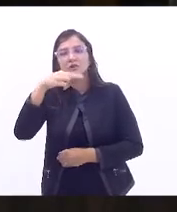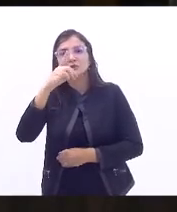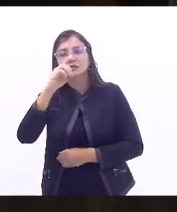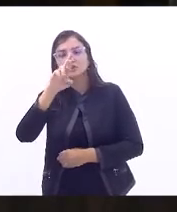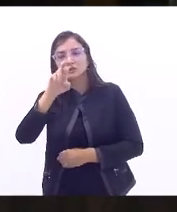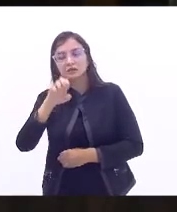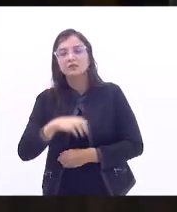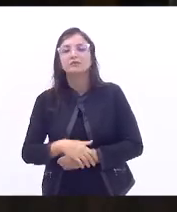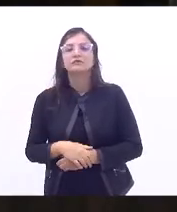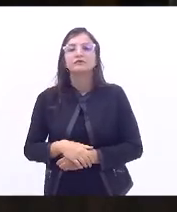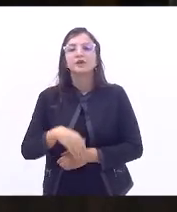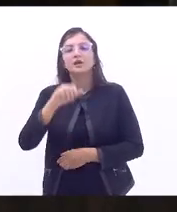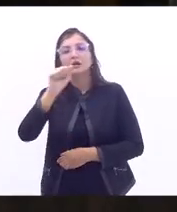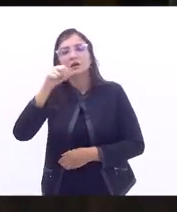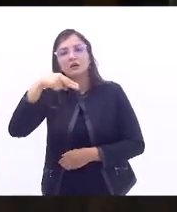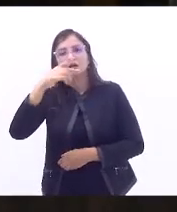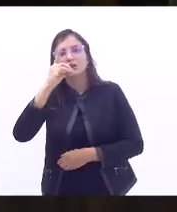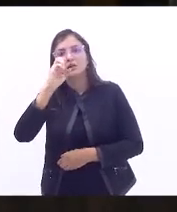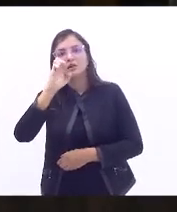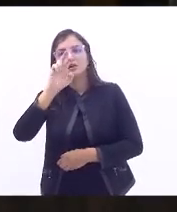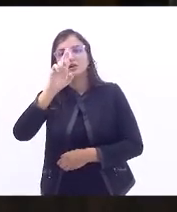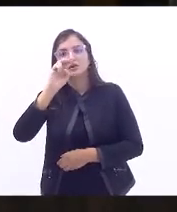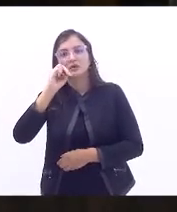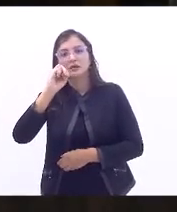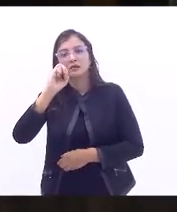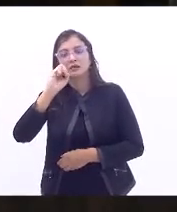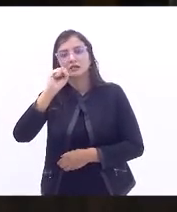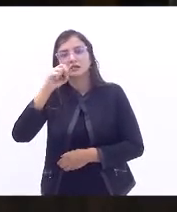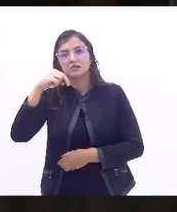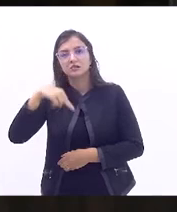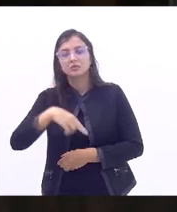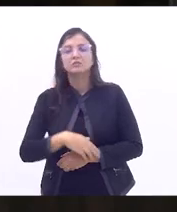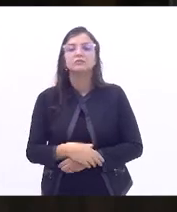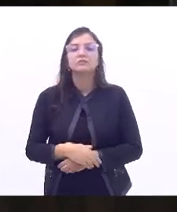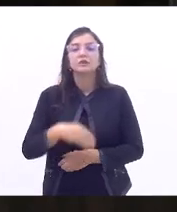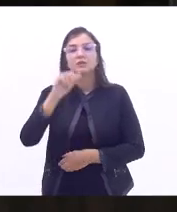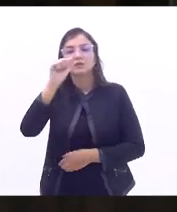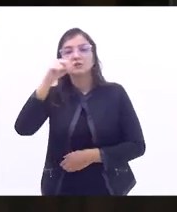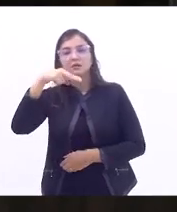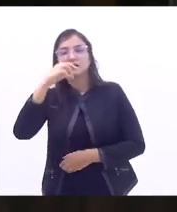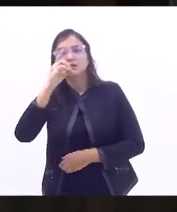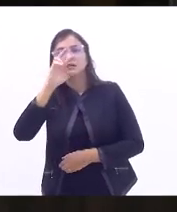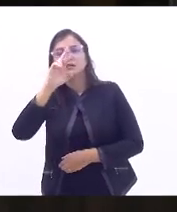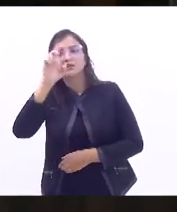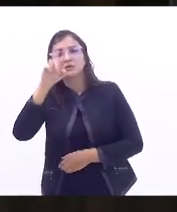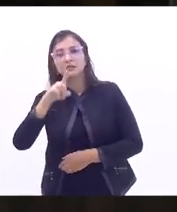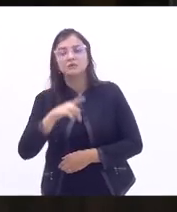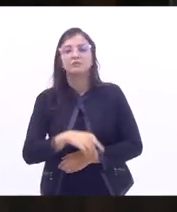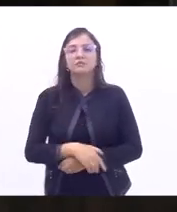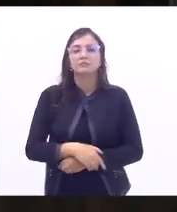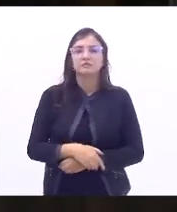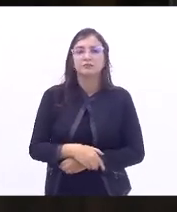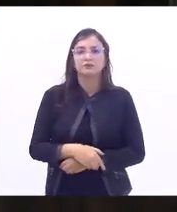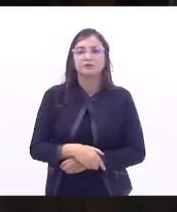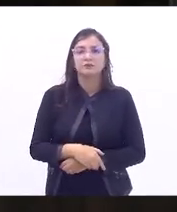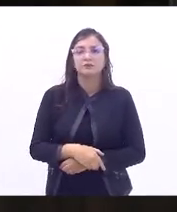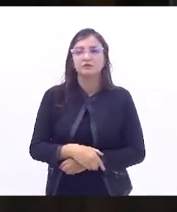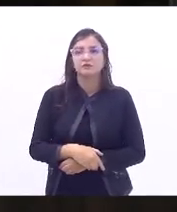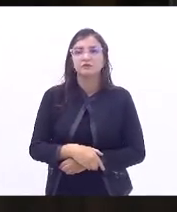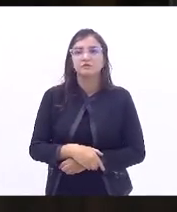Anderson Alexandre. Deputado Anderson Alexandre. Deputado André Correia. Deputado André